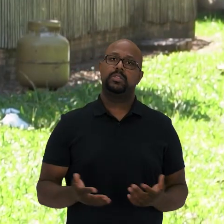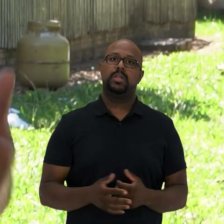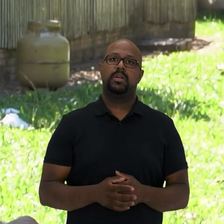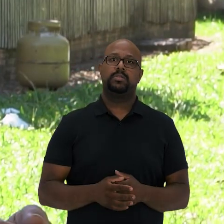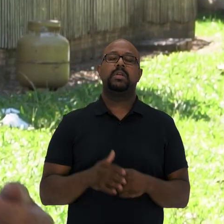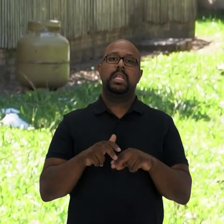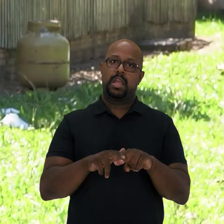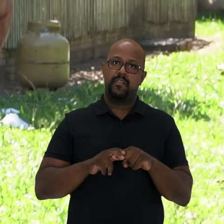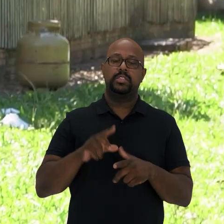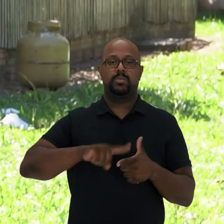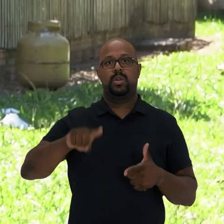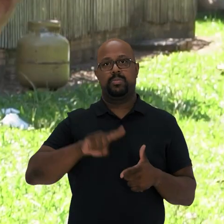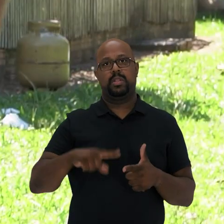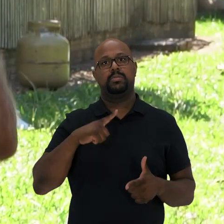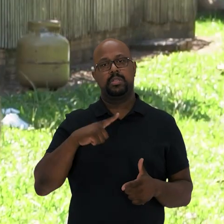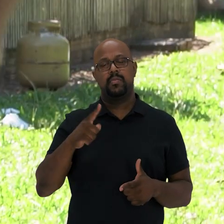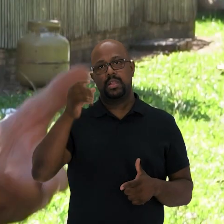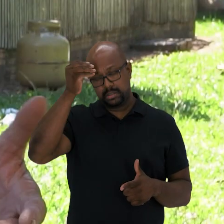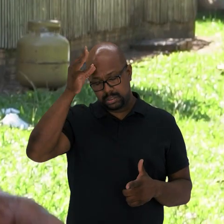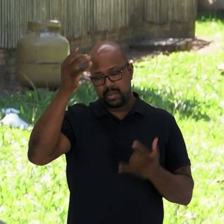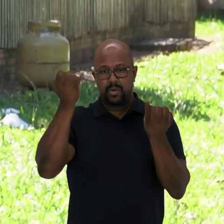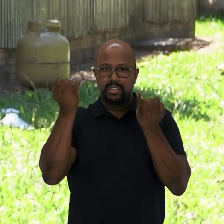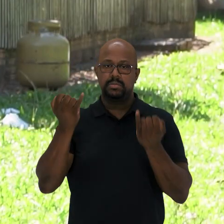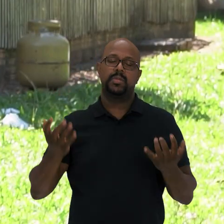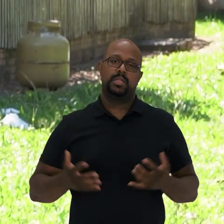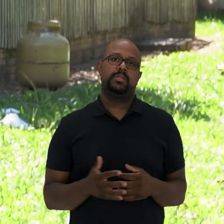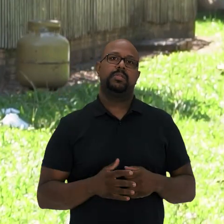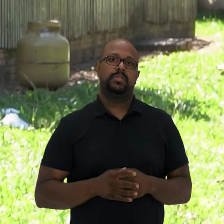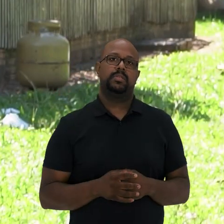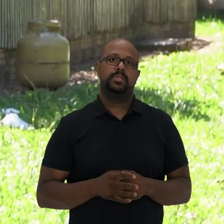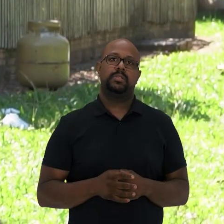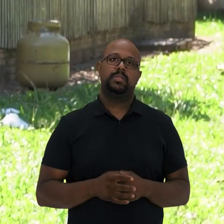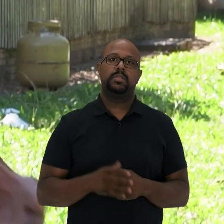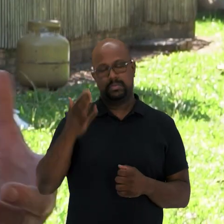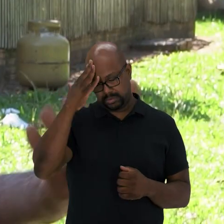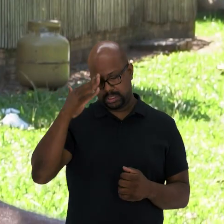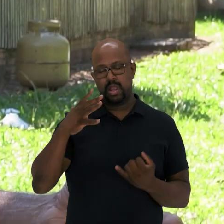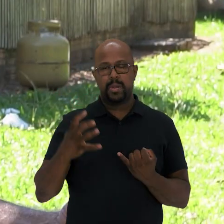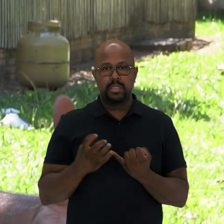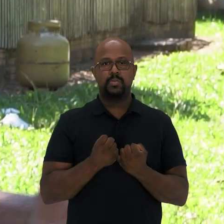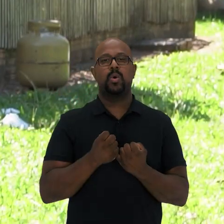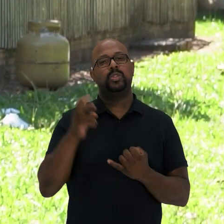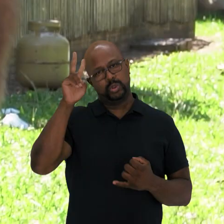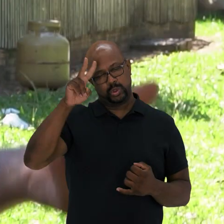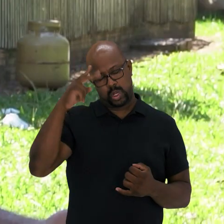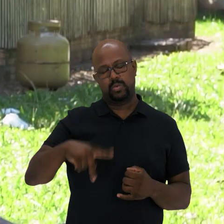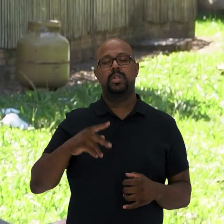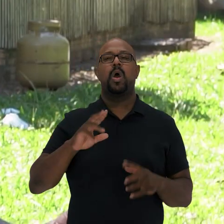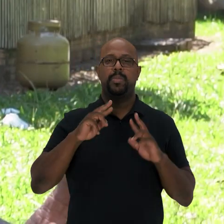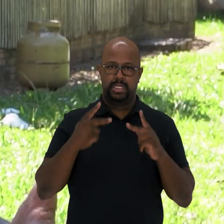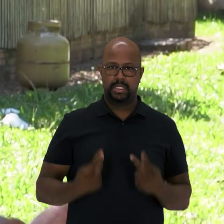Então, através desses problemas que eu teve conhecimento, né? Que eu sei que é um patrimônio histórico da humanidade, que